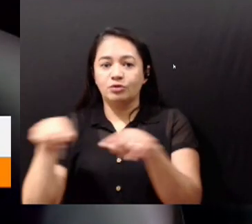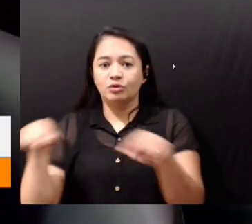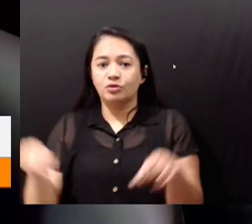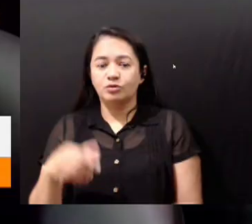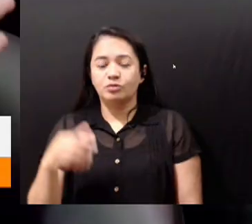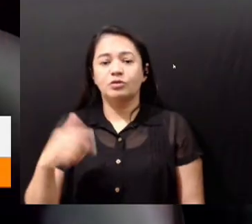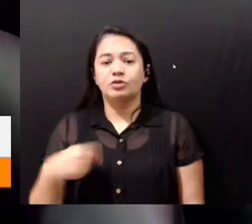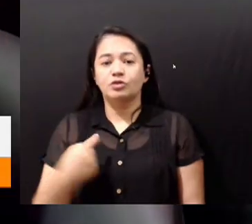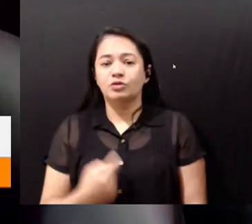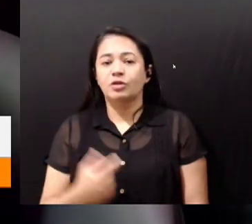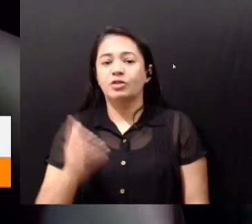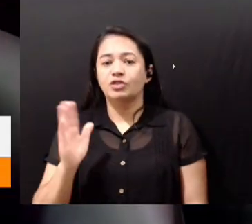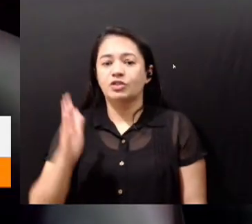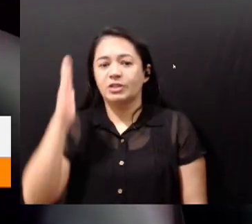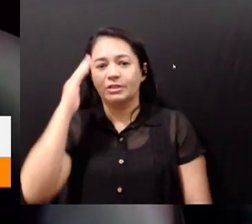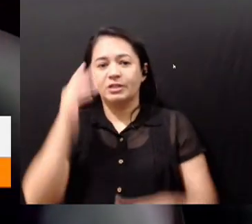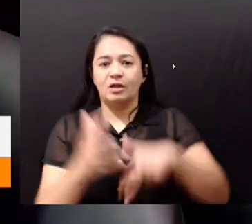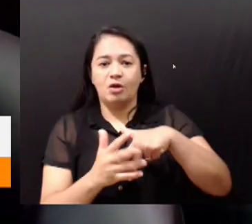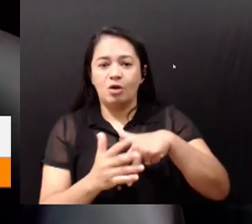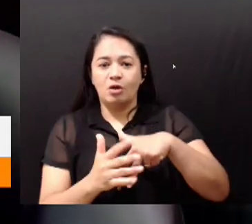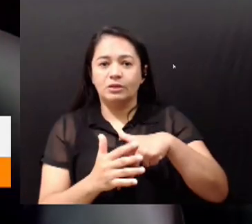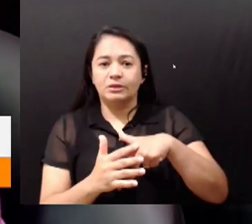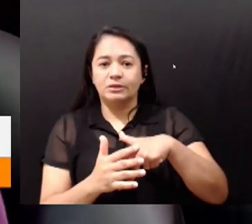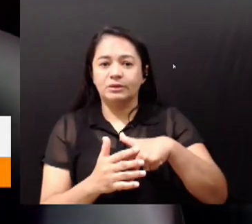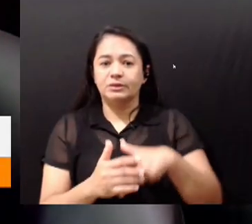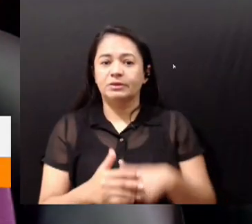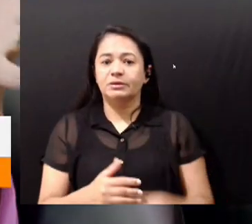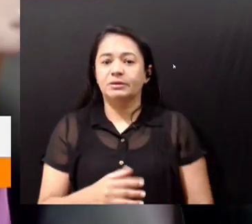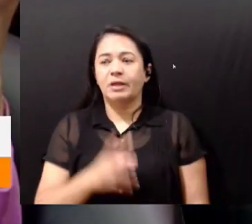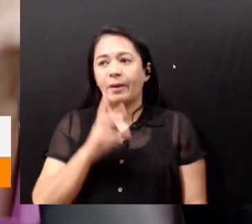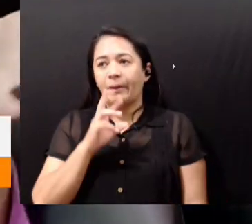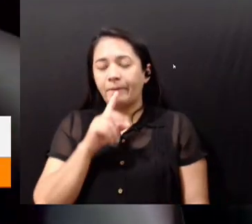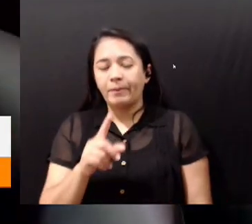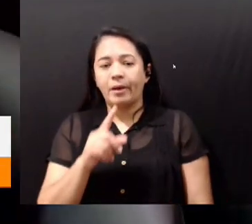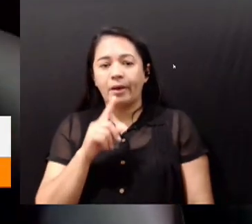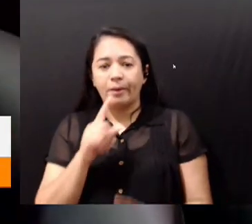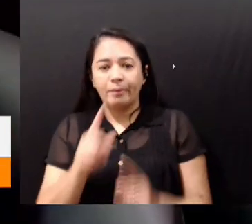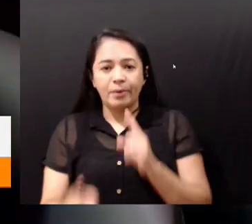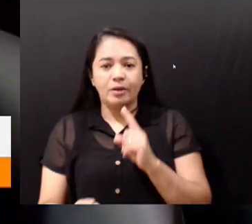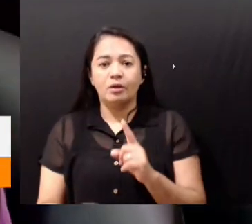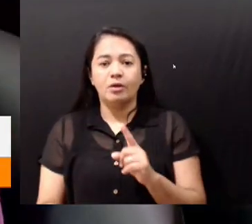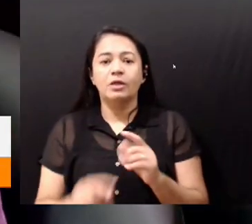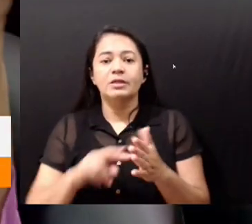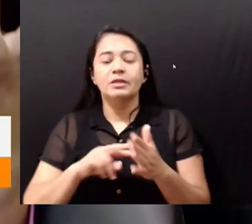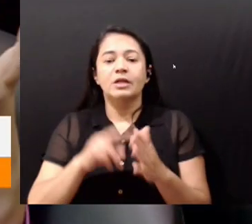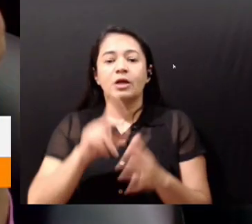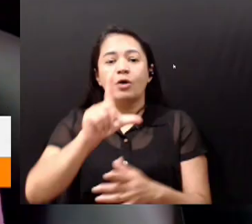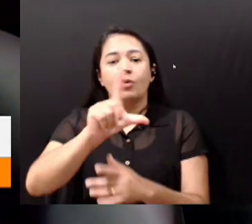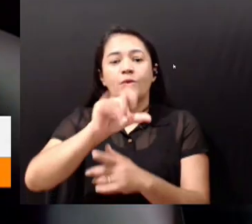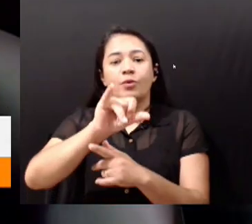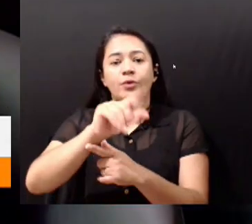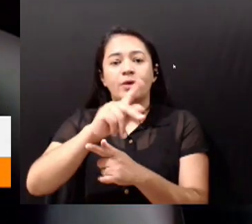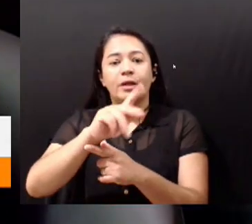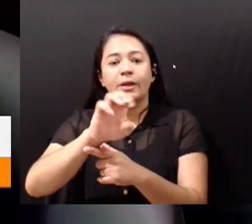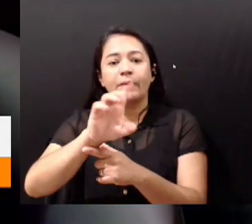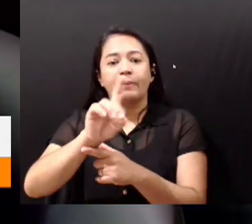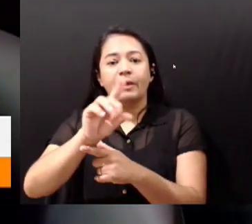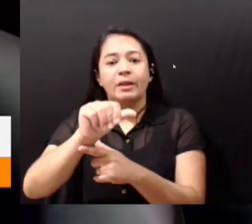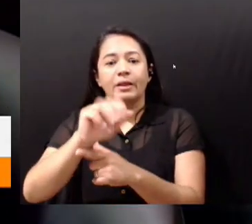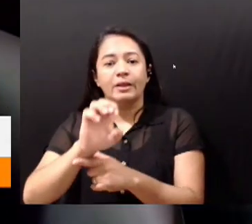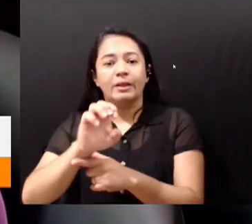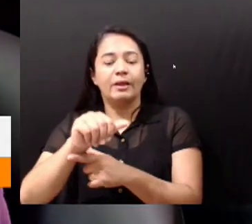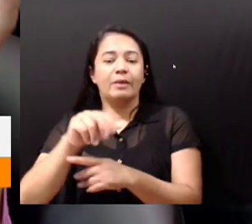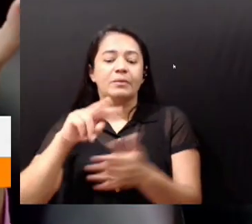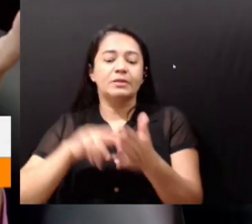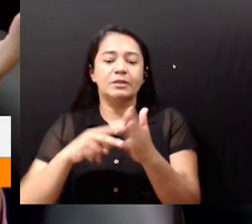a queixa pontual do lipedema. O lipedema nada mais é do que, como você bem falou, processo inflamatório. Né? A gente tem que